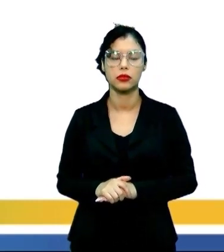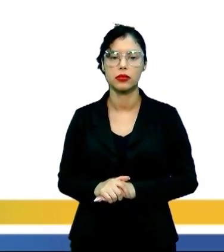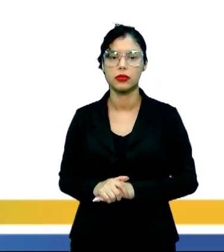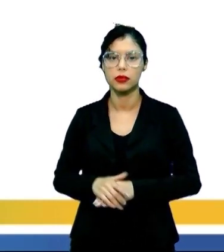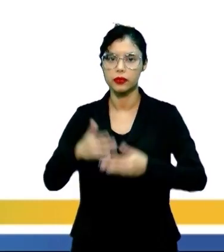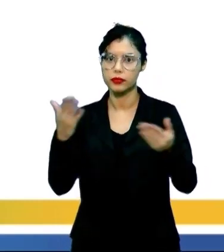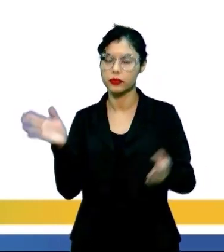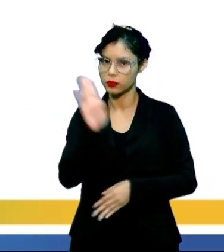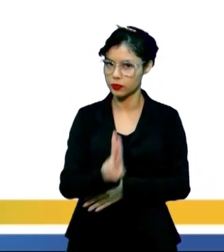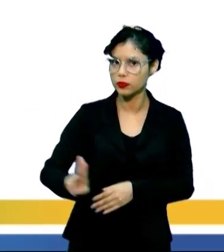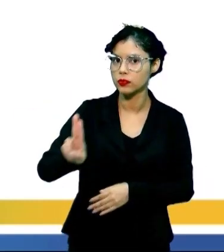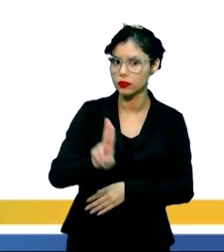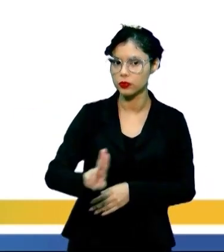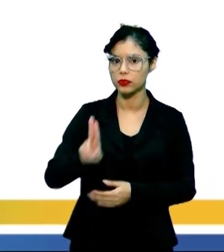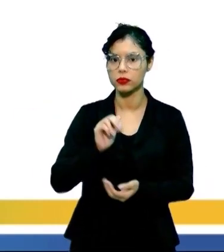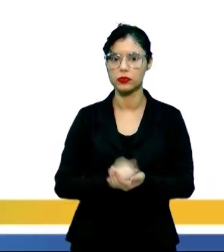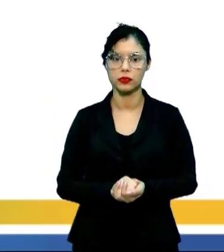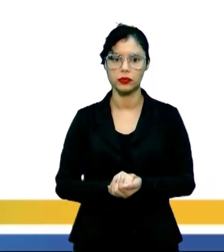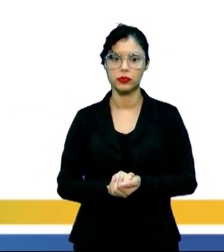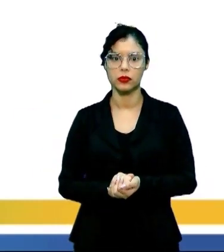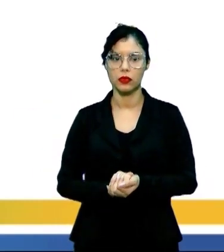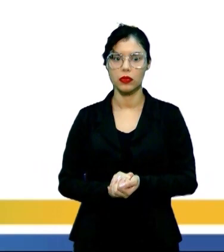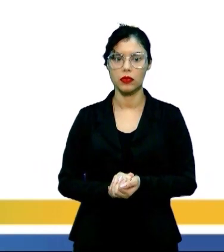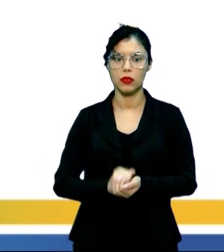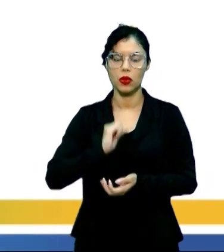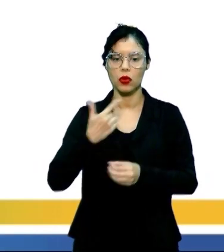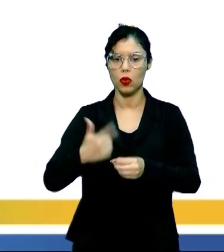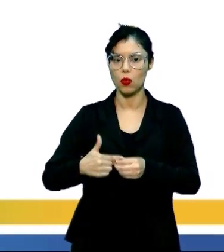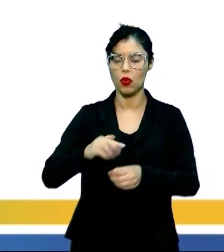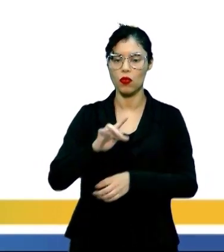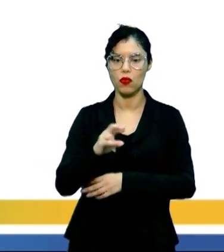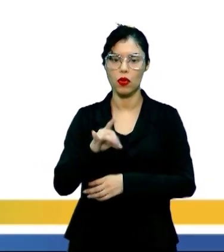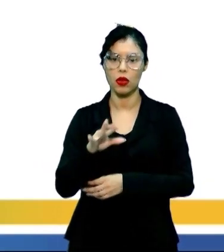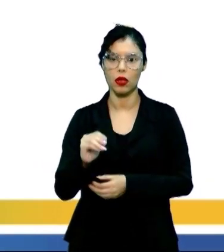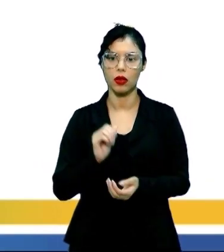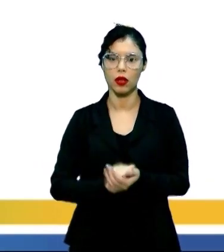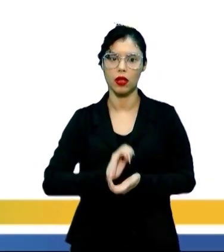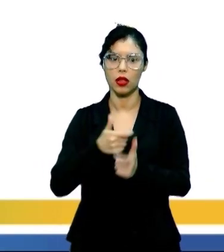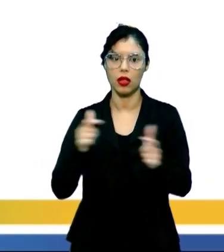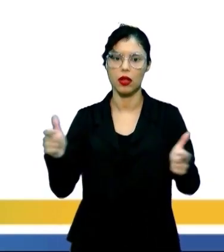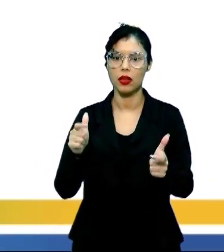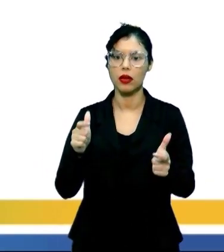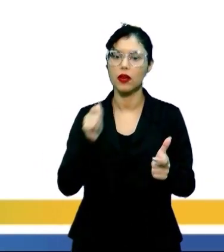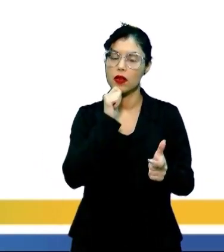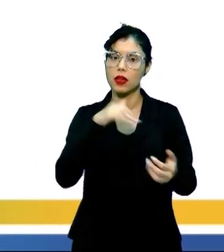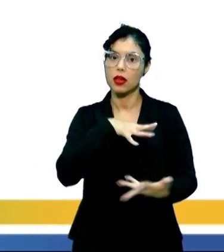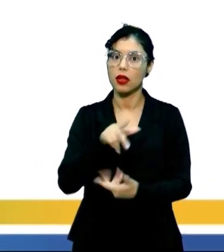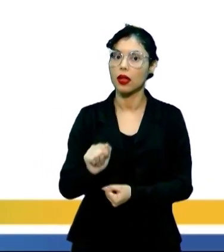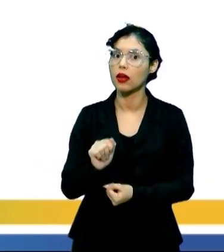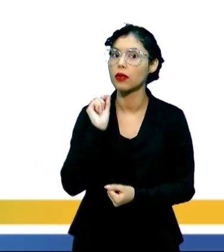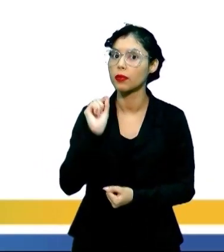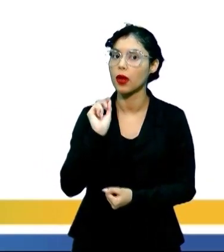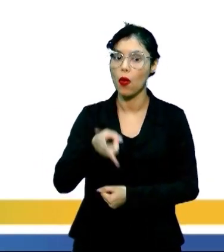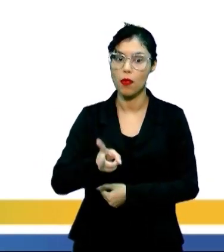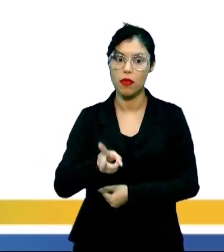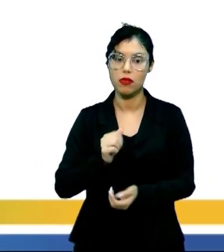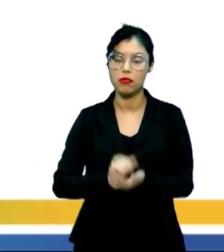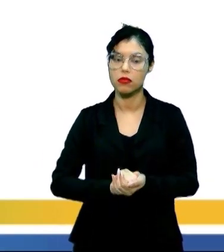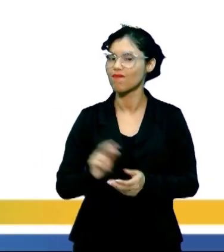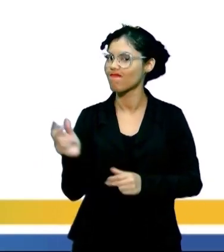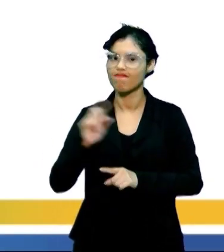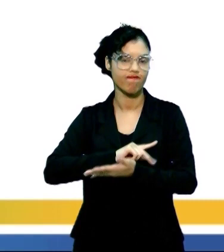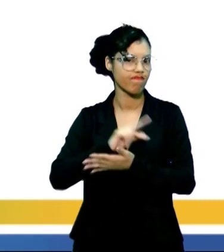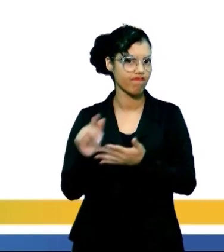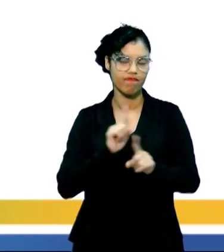que a utilização dos combustíveis fósseis aumenta a porcentagem de carbono contido na Terra? Não, a quantidade de carbono contido na Terra é o mesmo sempre, não